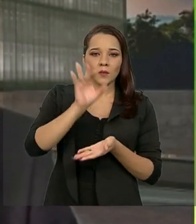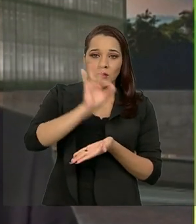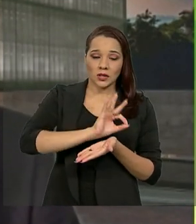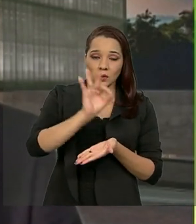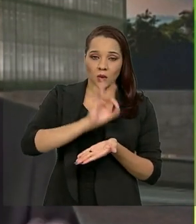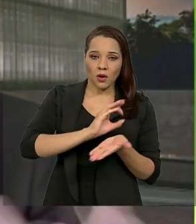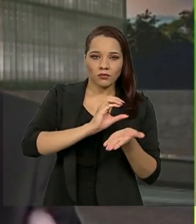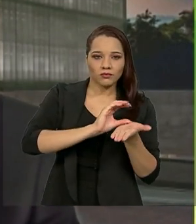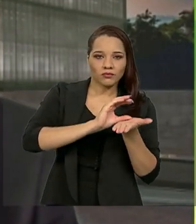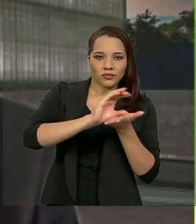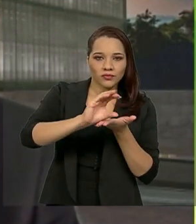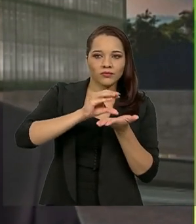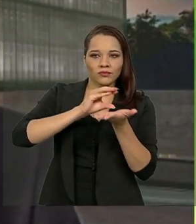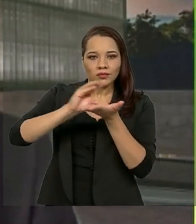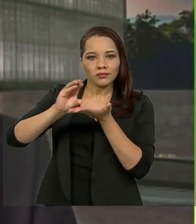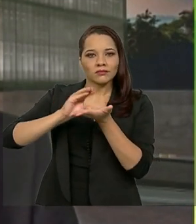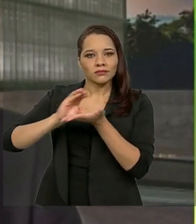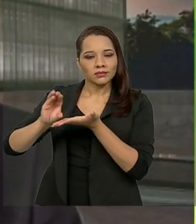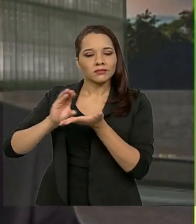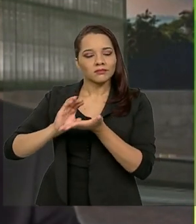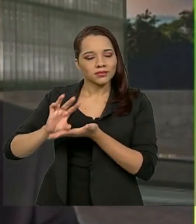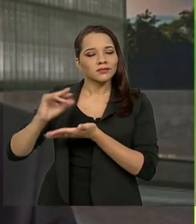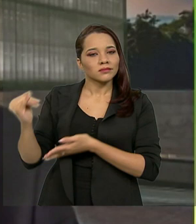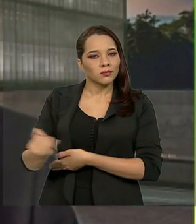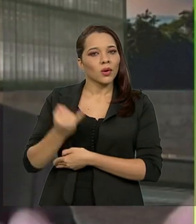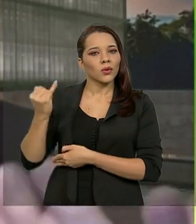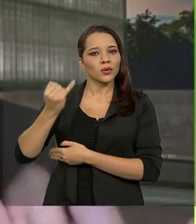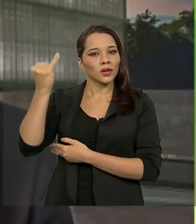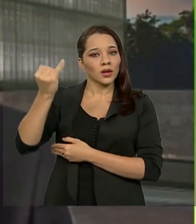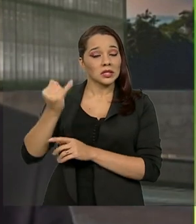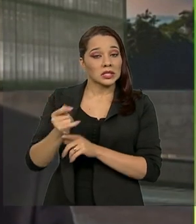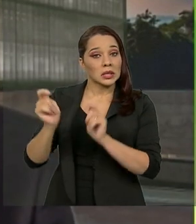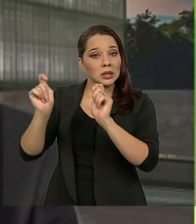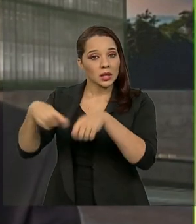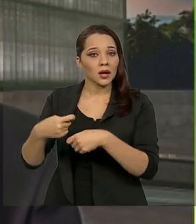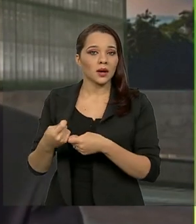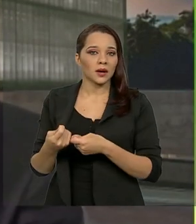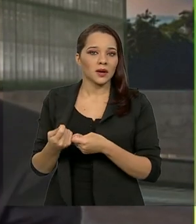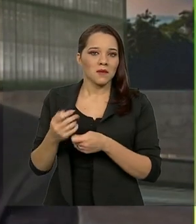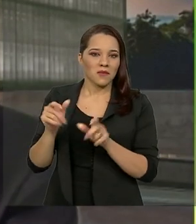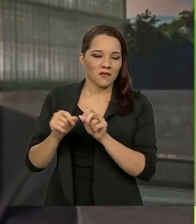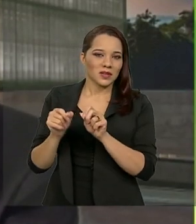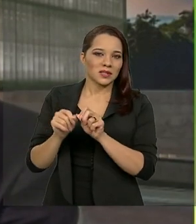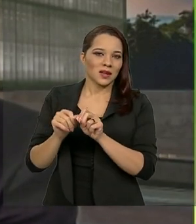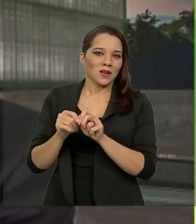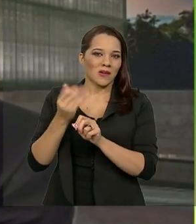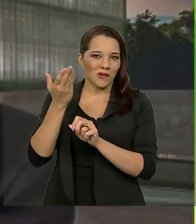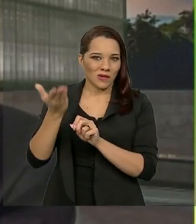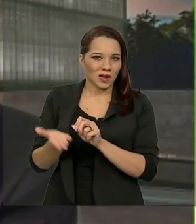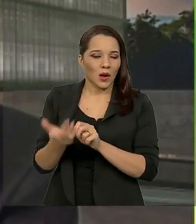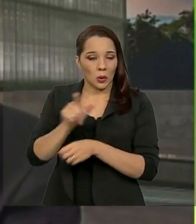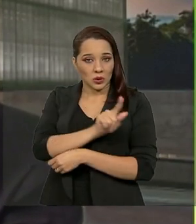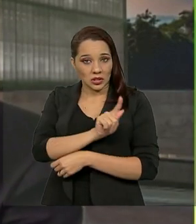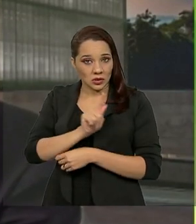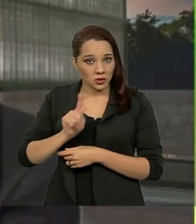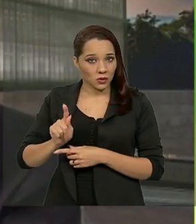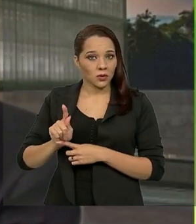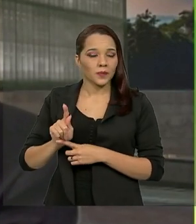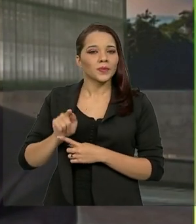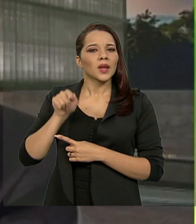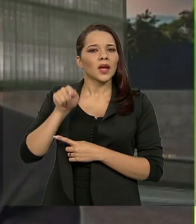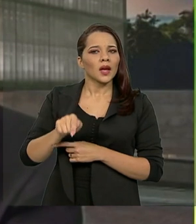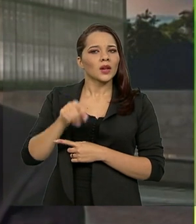percentual significativo, um percentual que possa fazer com que o gestor